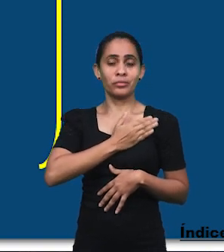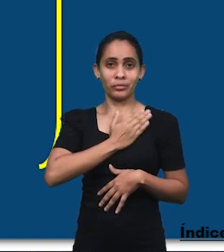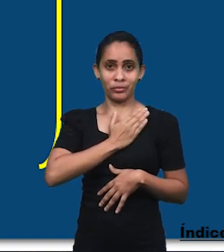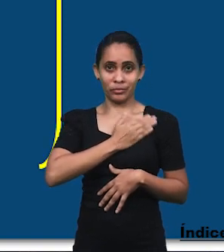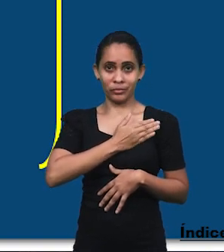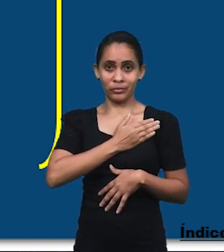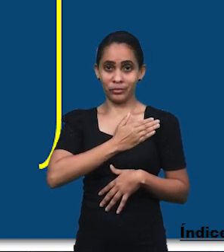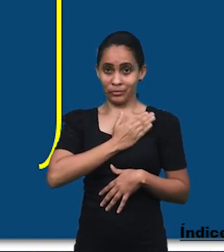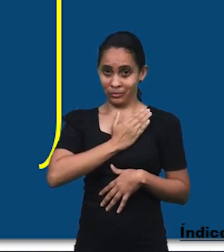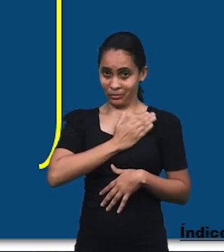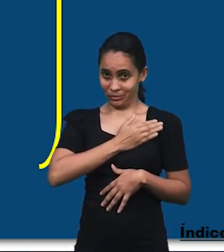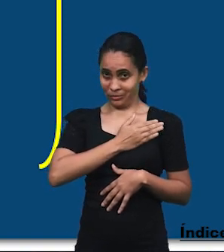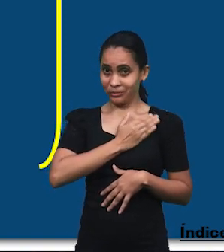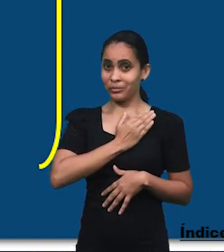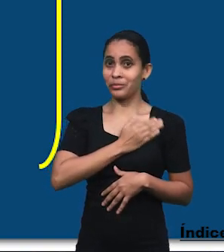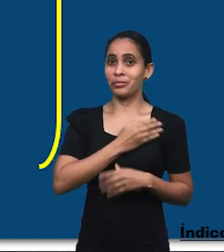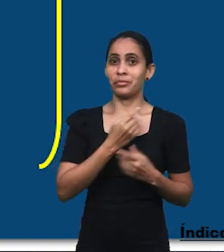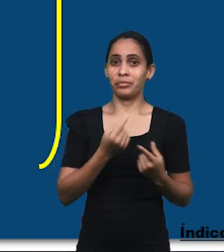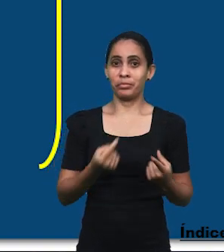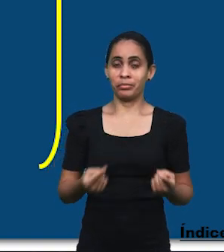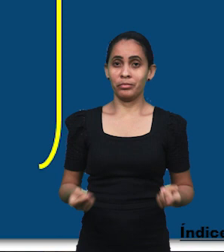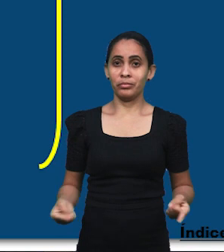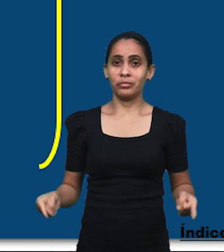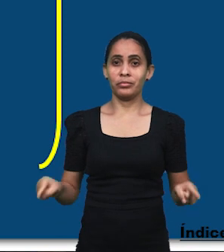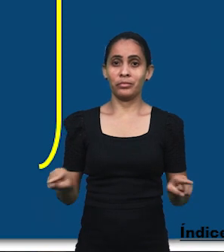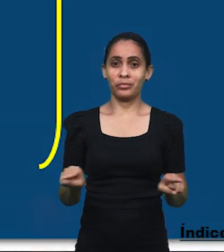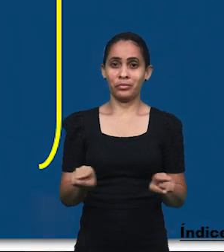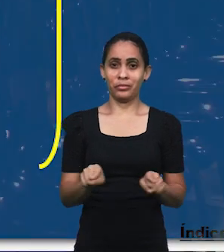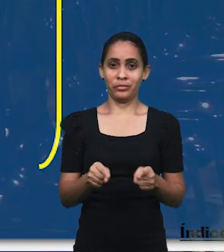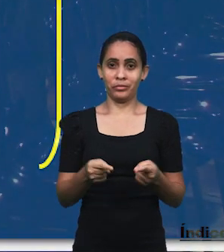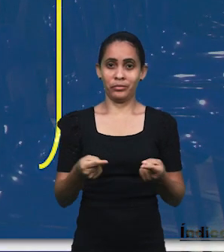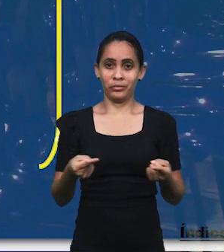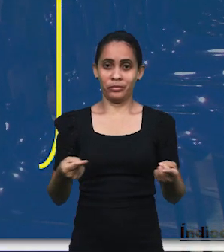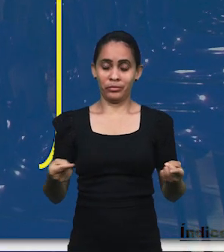Todos juntos, suave.